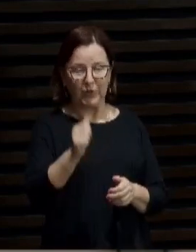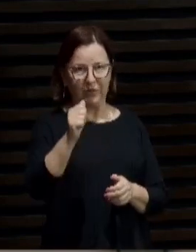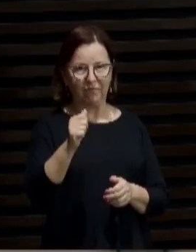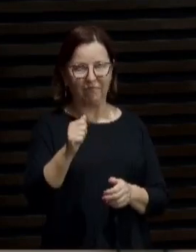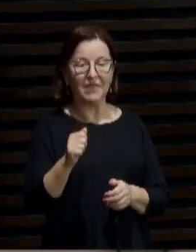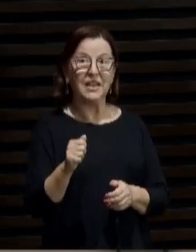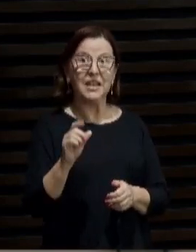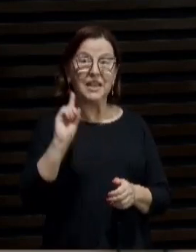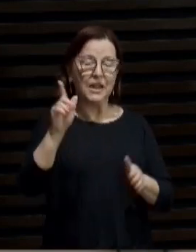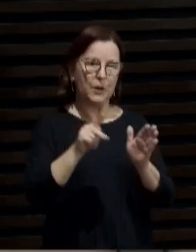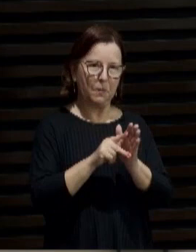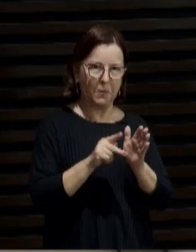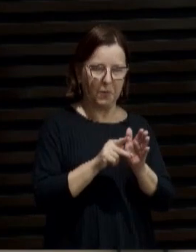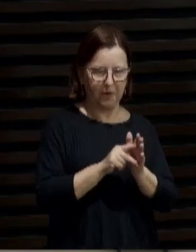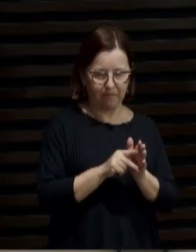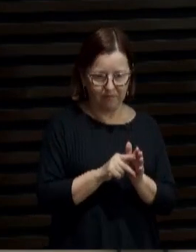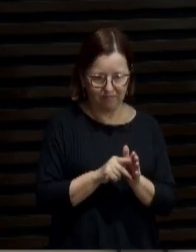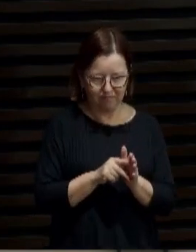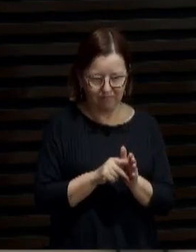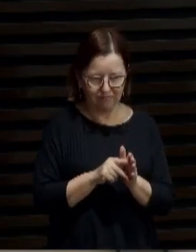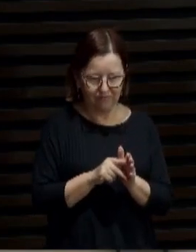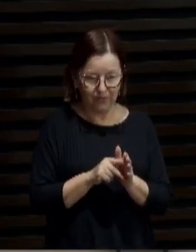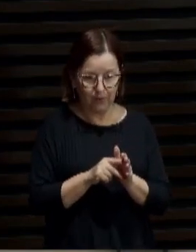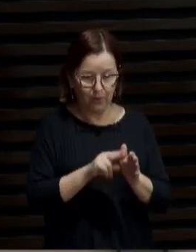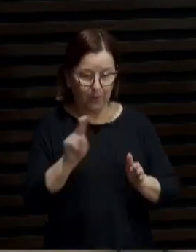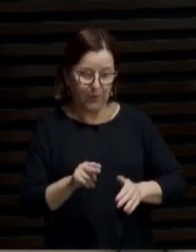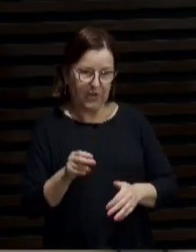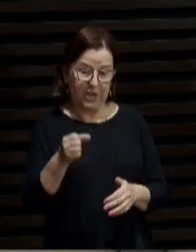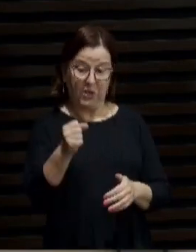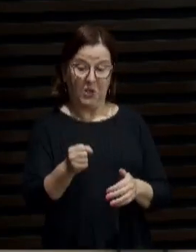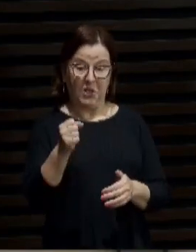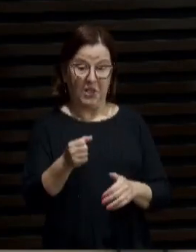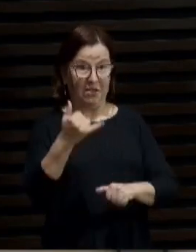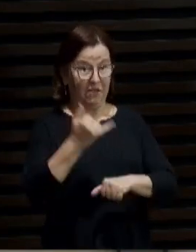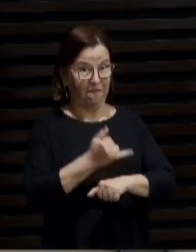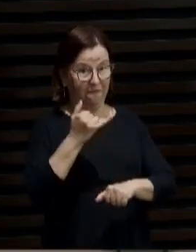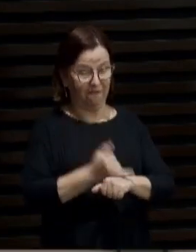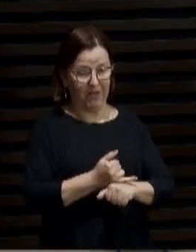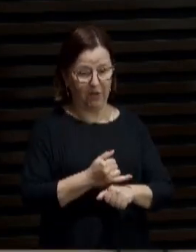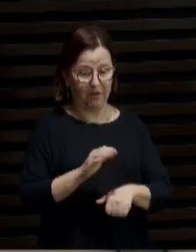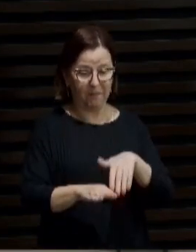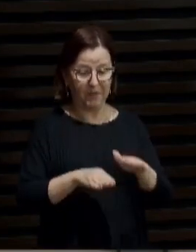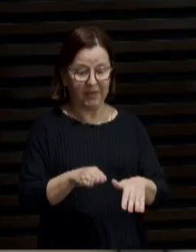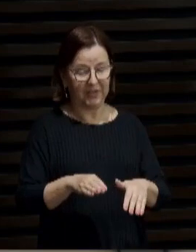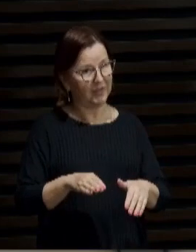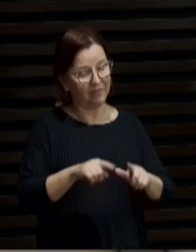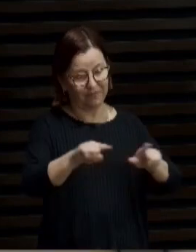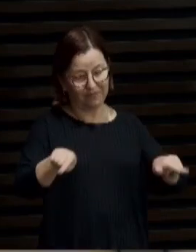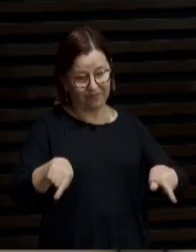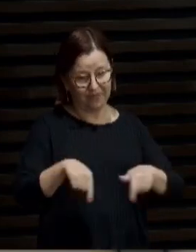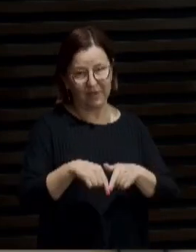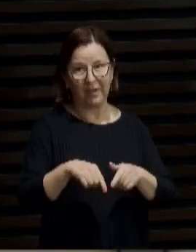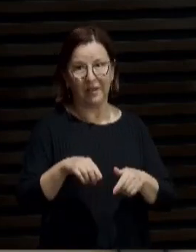ferro, e pessoalmente pisar o lagar do vinho do furor da ira do Deus Todo-Poderoso. E vi a besta e os reis,